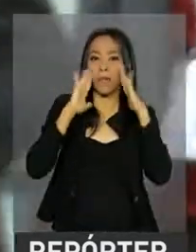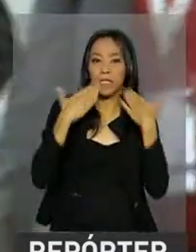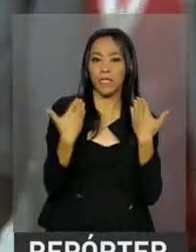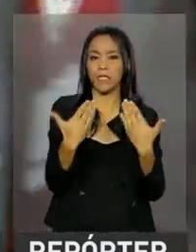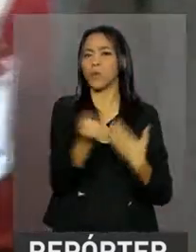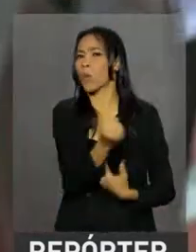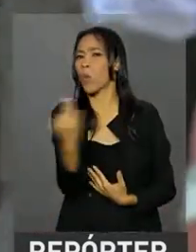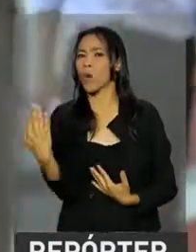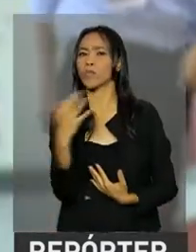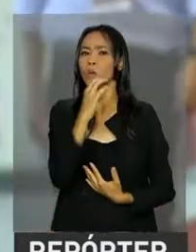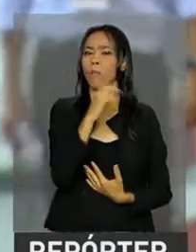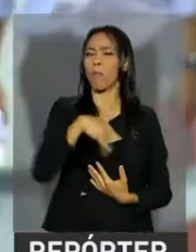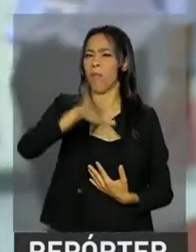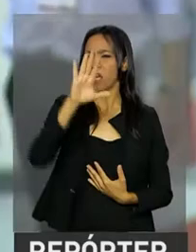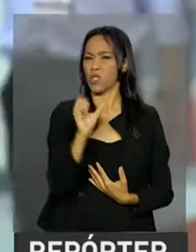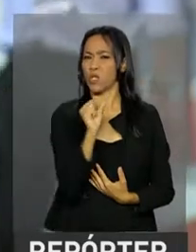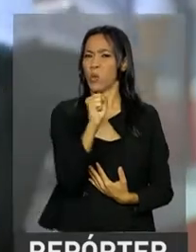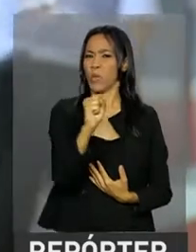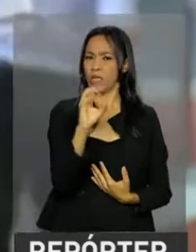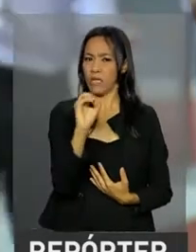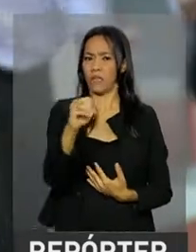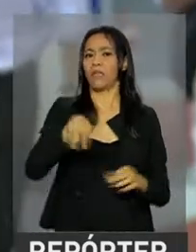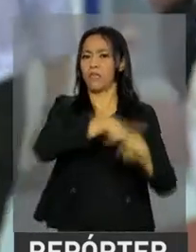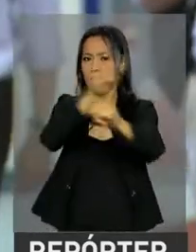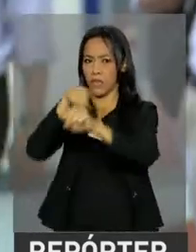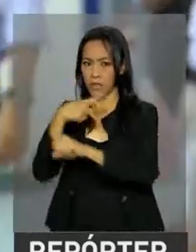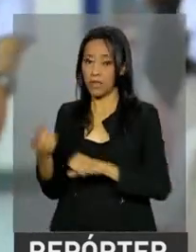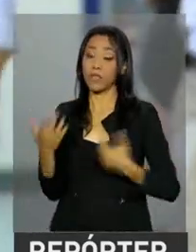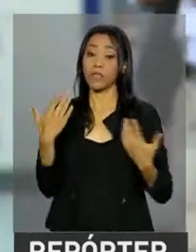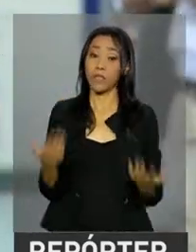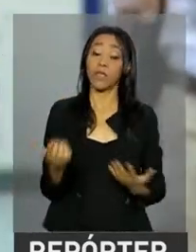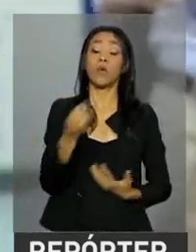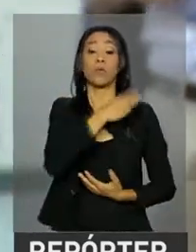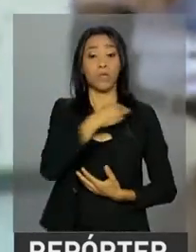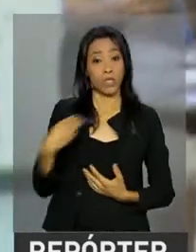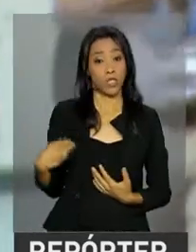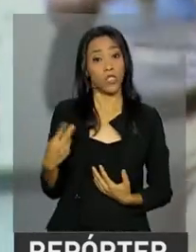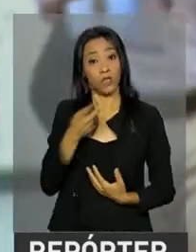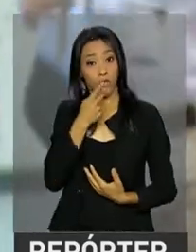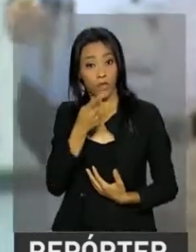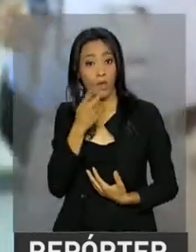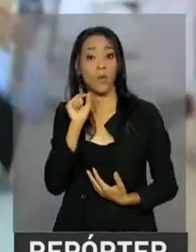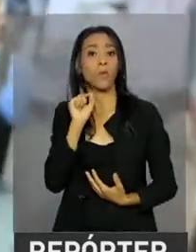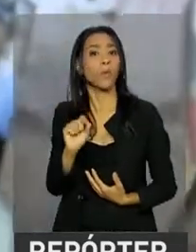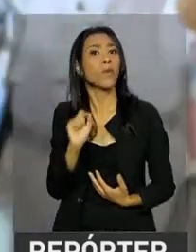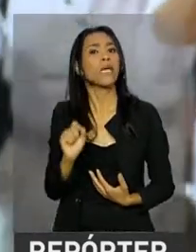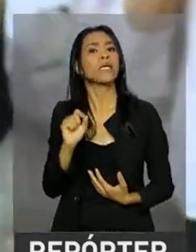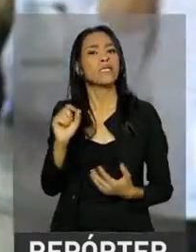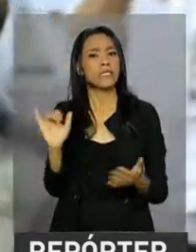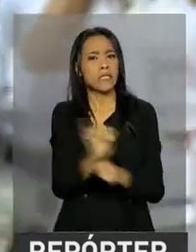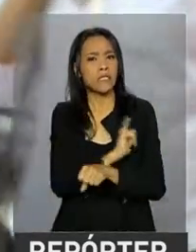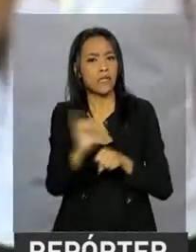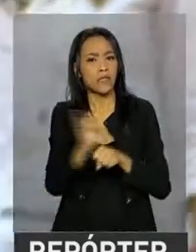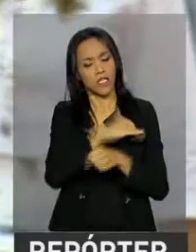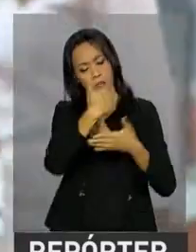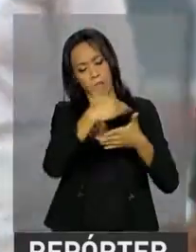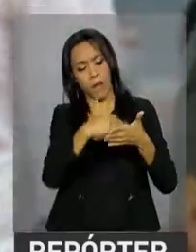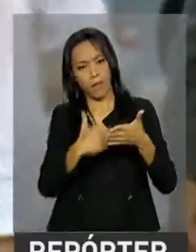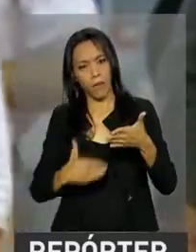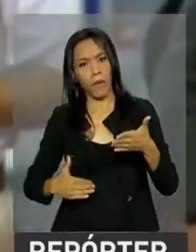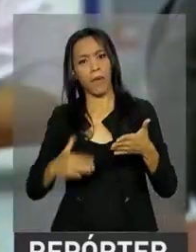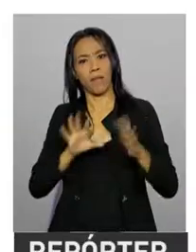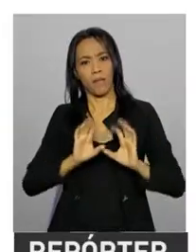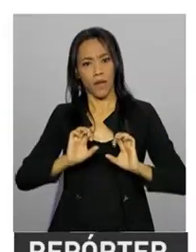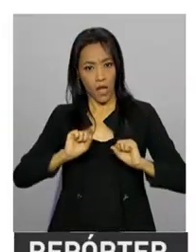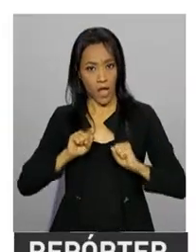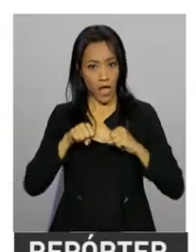80 países. Na abertura do evento, o ministro Raul Jungmann anunciou medidas para incrementar a base industrial de